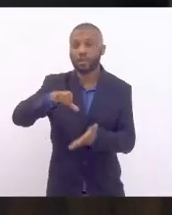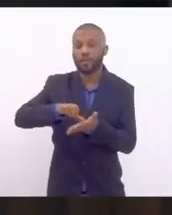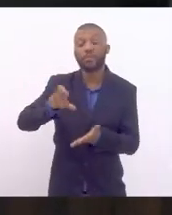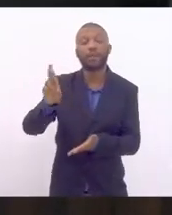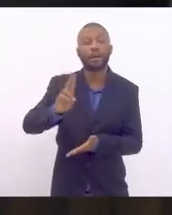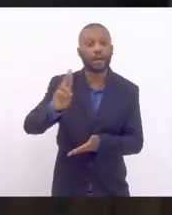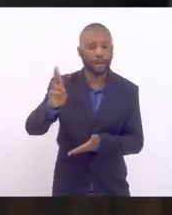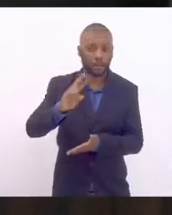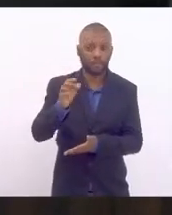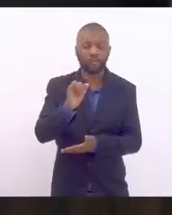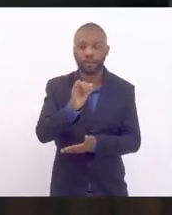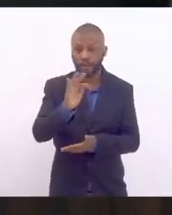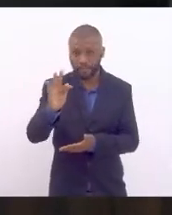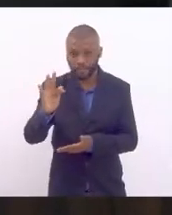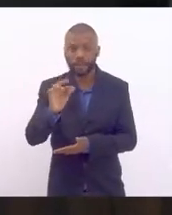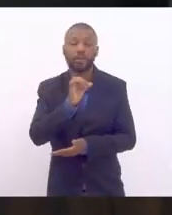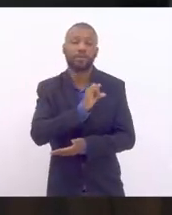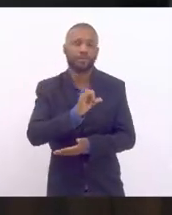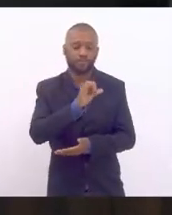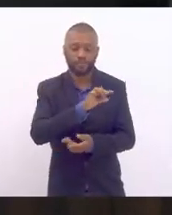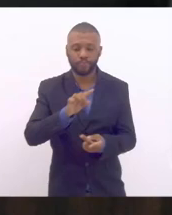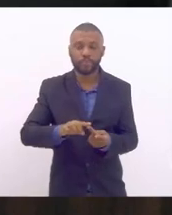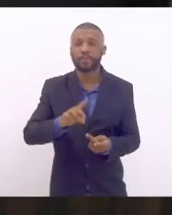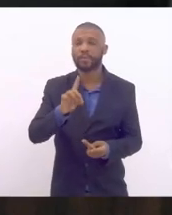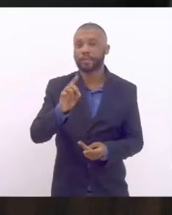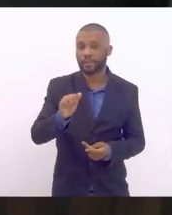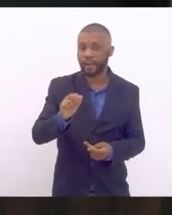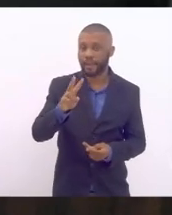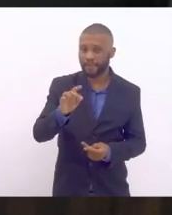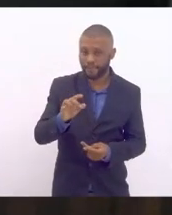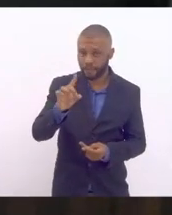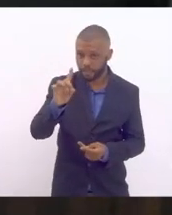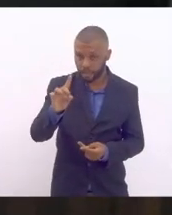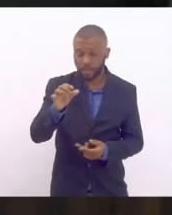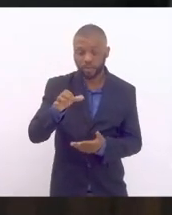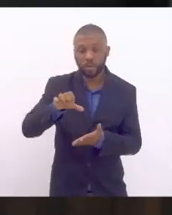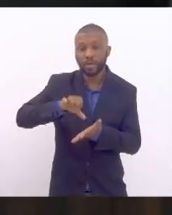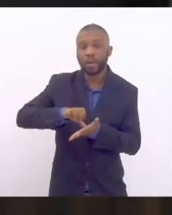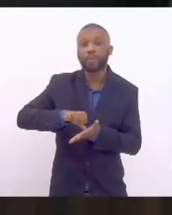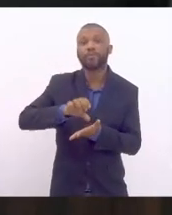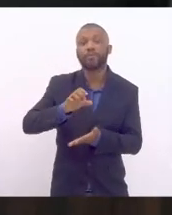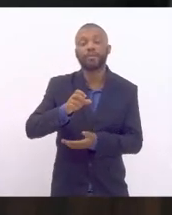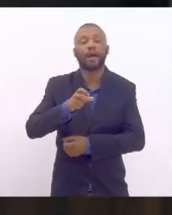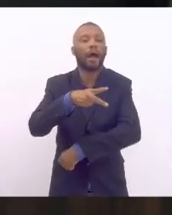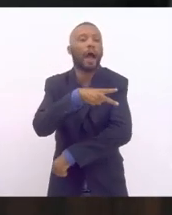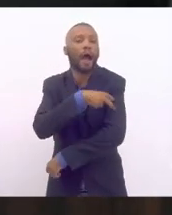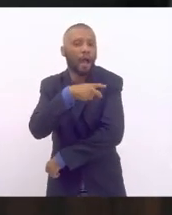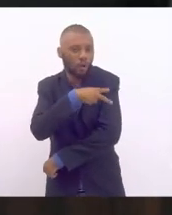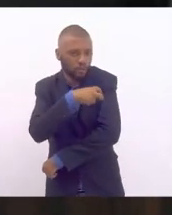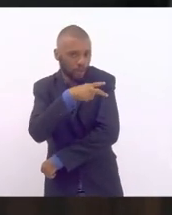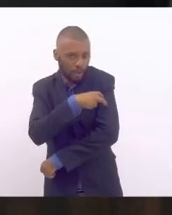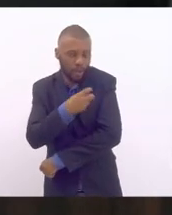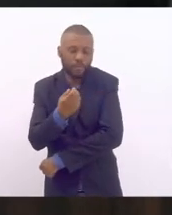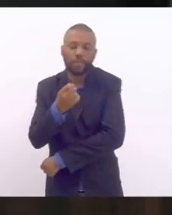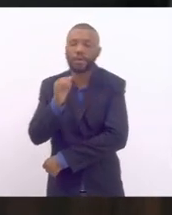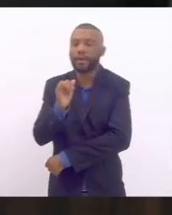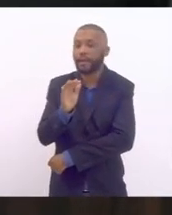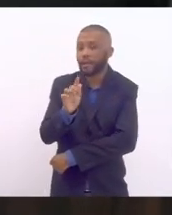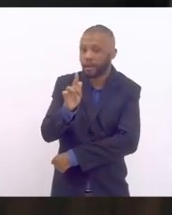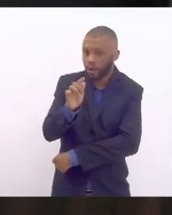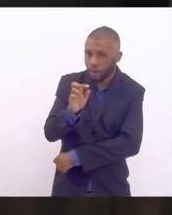Janeiro Davi Davi do campo de Arraial do Cabo do Federal e Igor